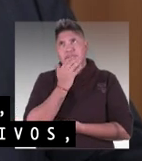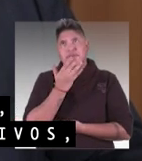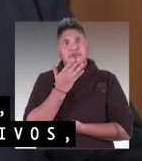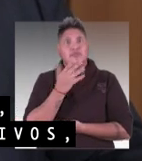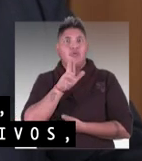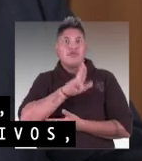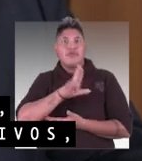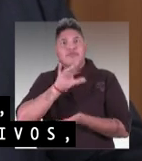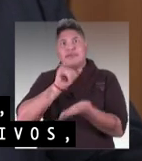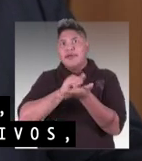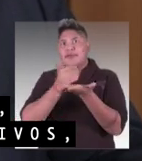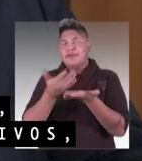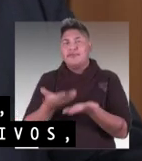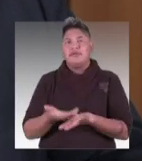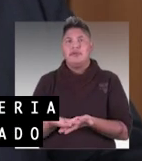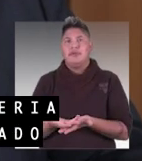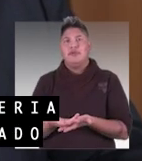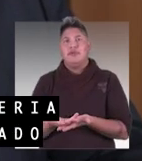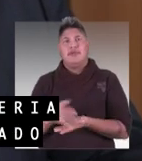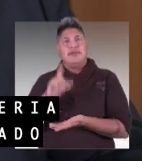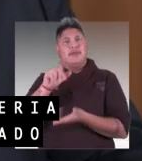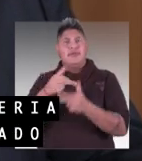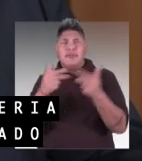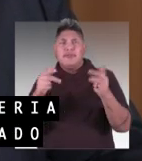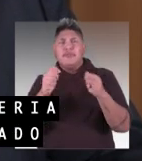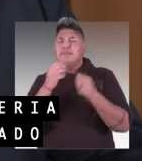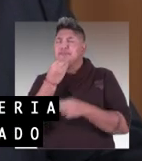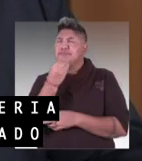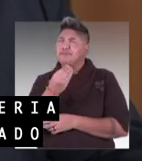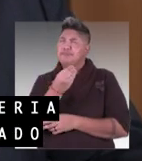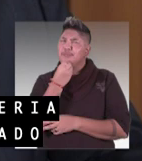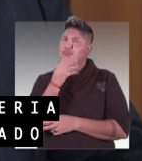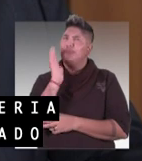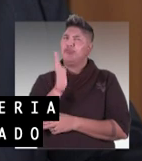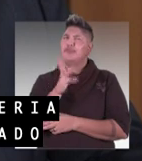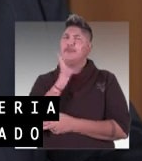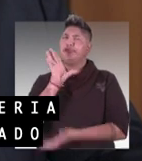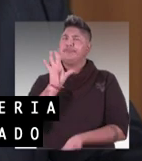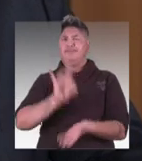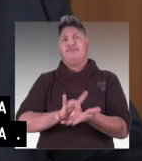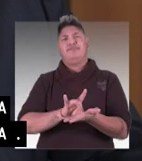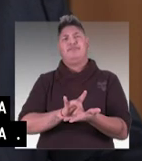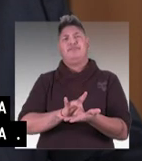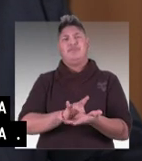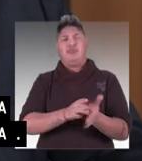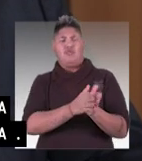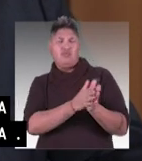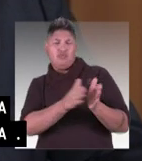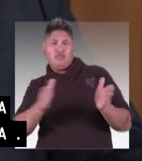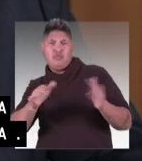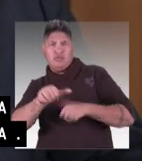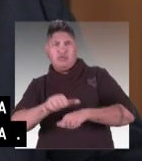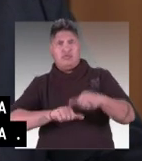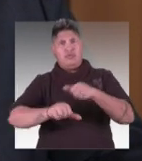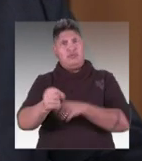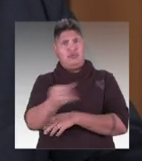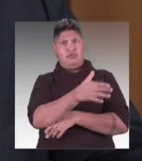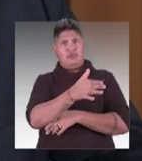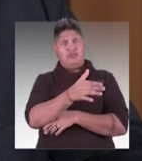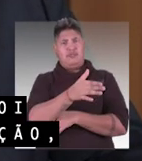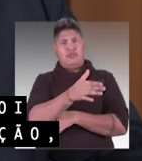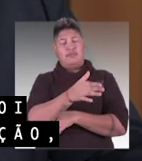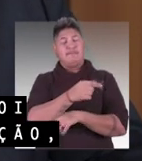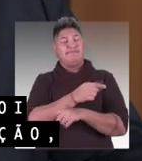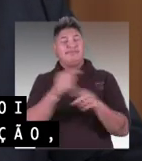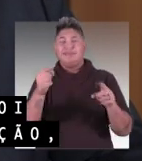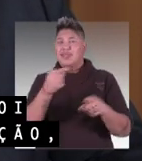por aplicativos. Era algo que já deveria ter sido regulamentado durante o curso da reforma trabalhista.